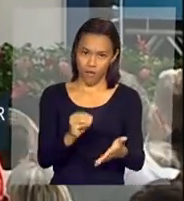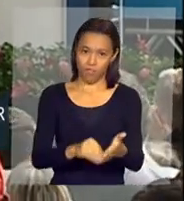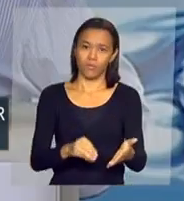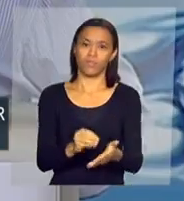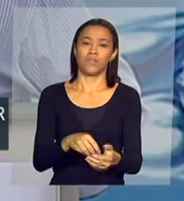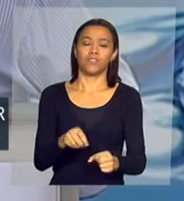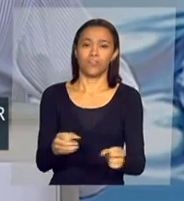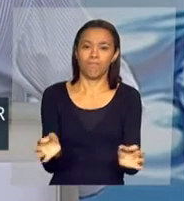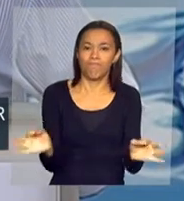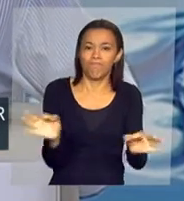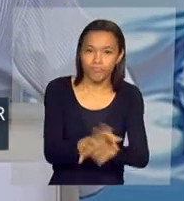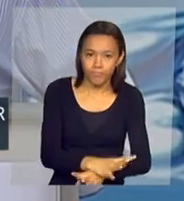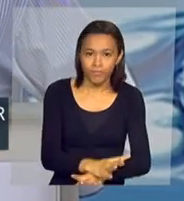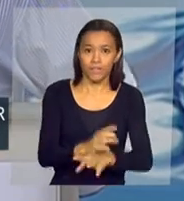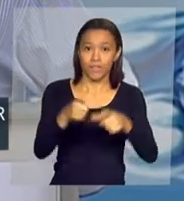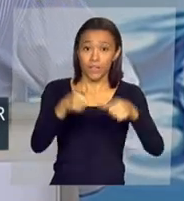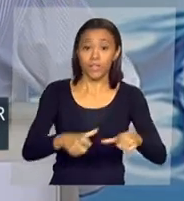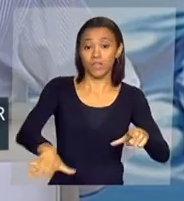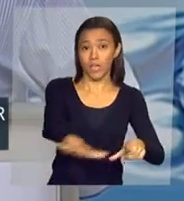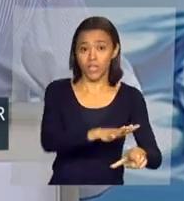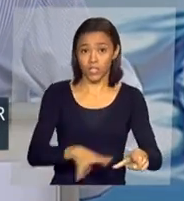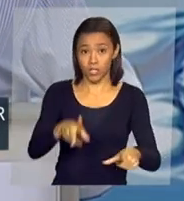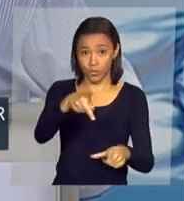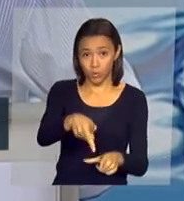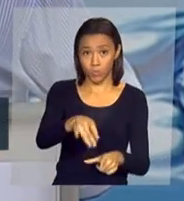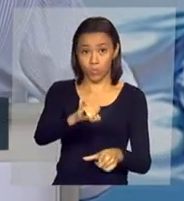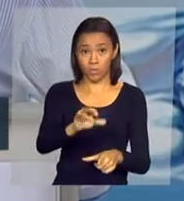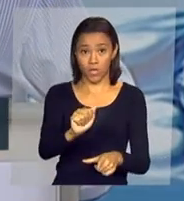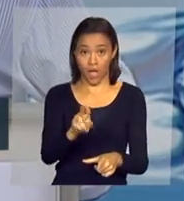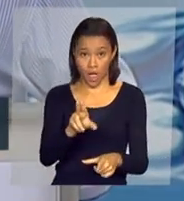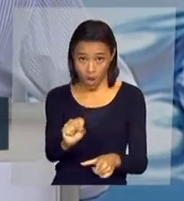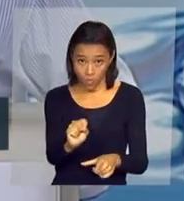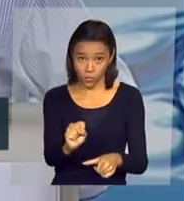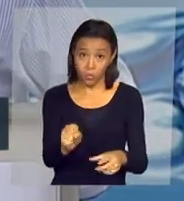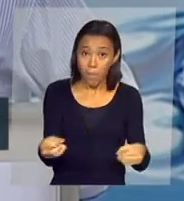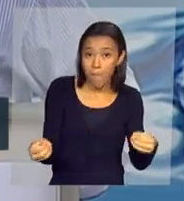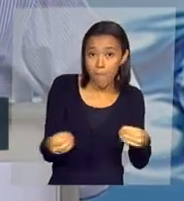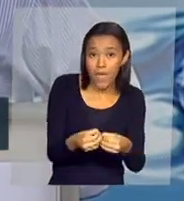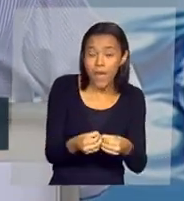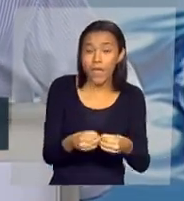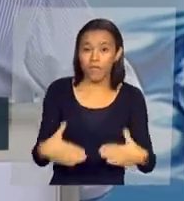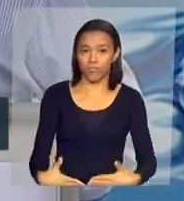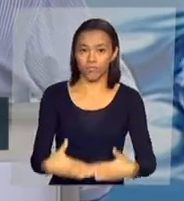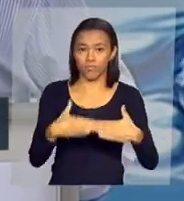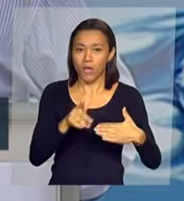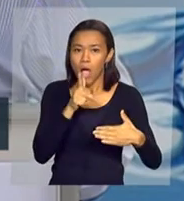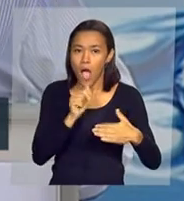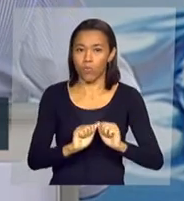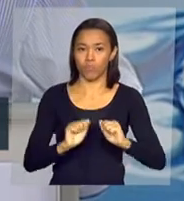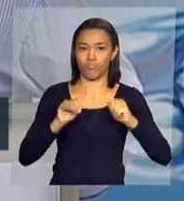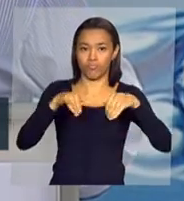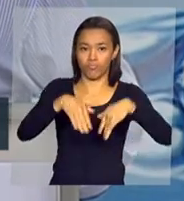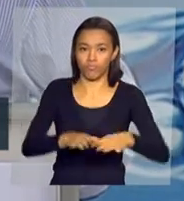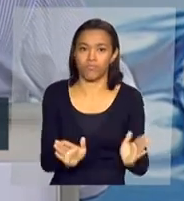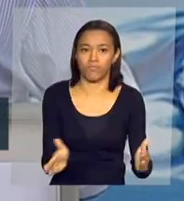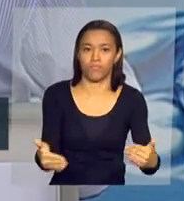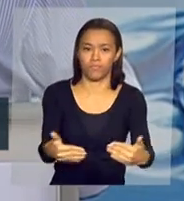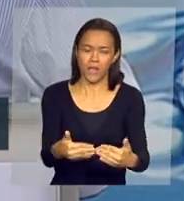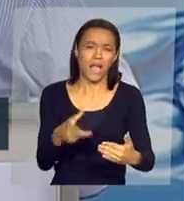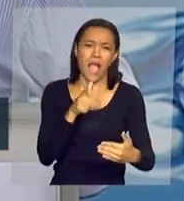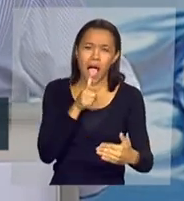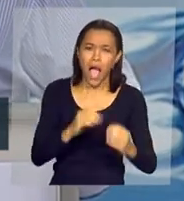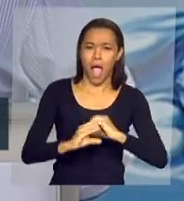assentamentos da população de Piaus no entorno da represa, equipado com calçamento, água